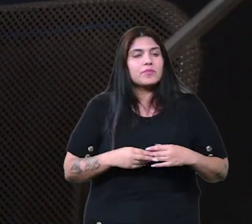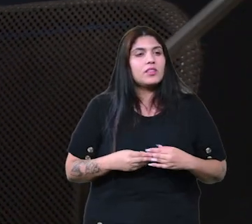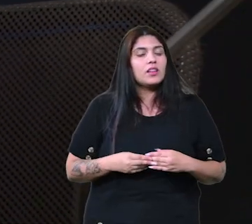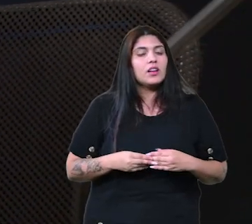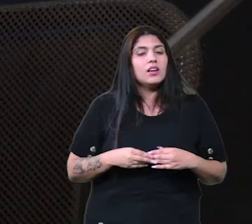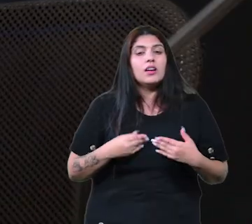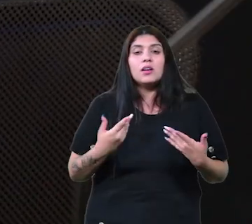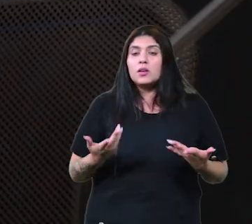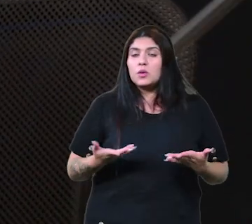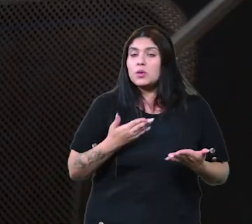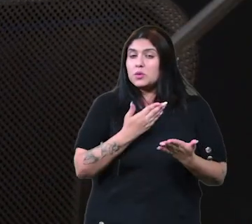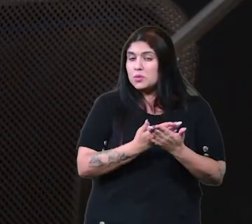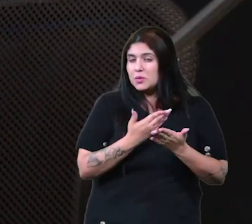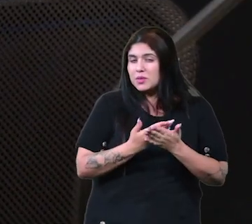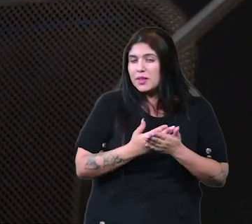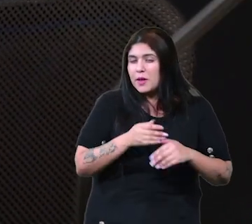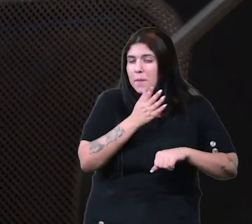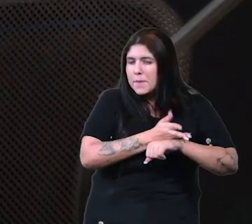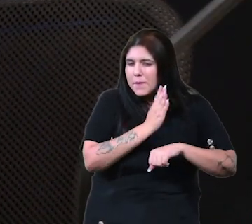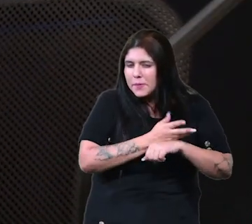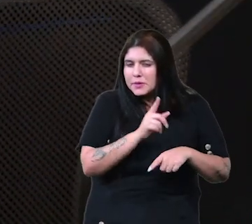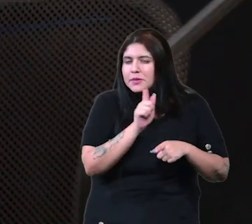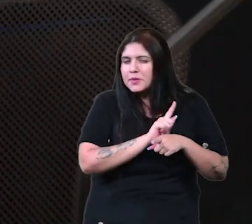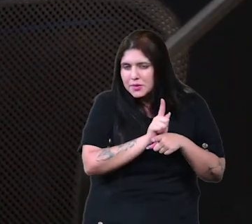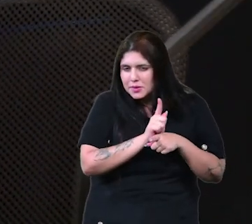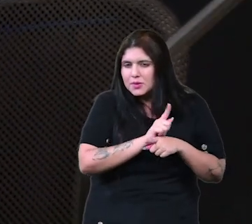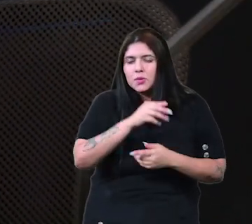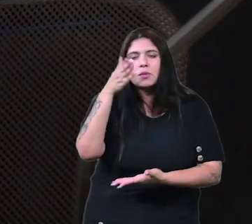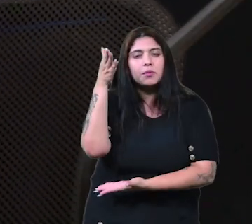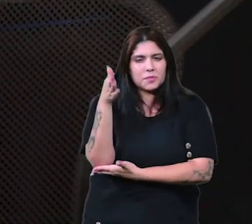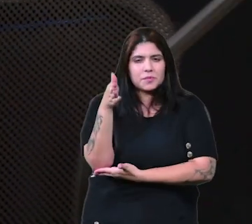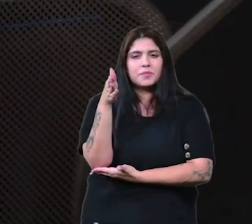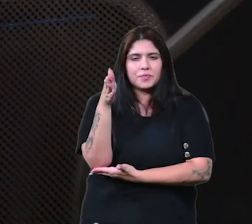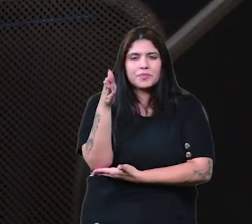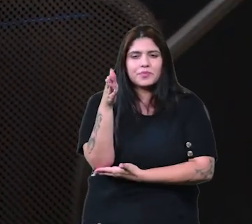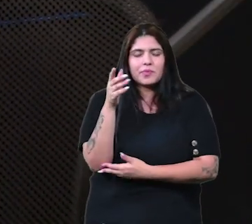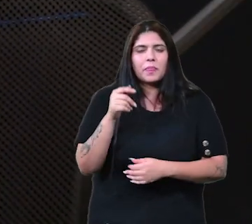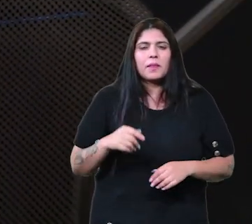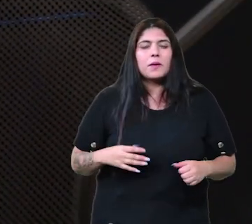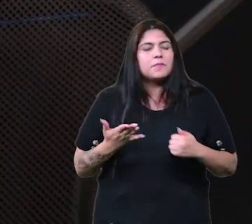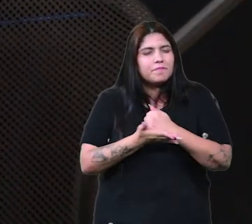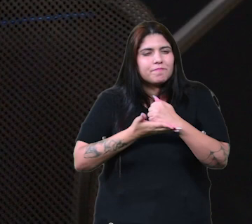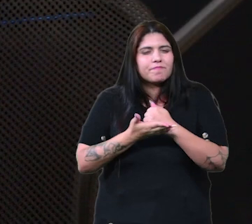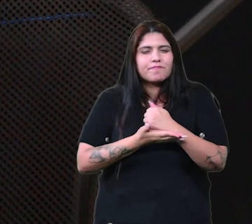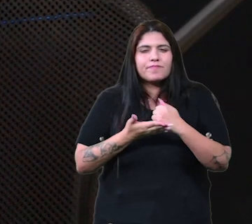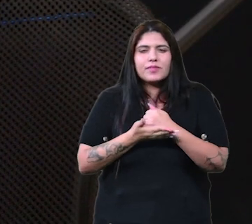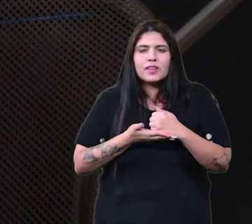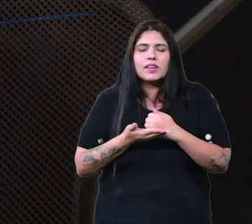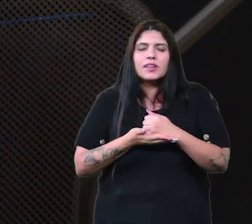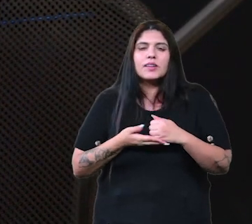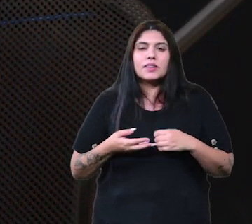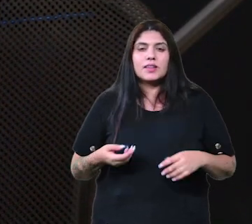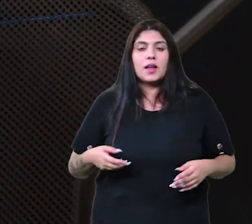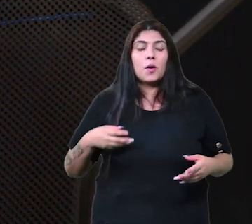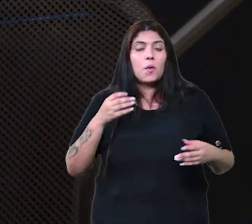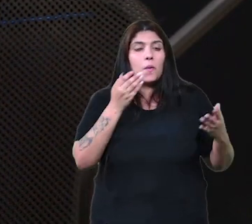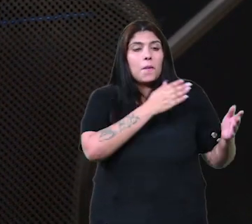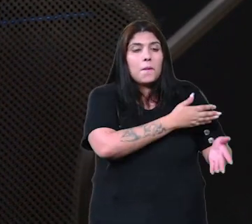da gestão hoteleira a partir dessa lente da hospitalidade. E aí eu